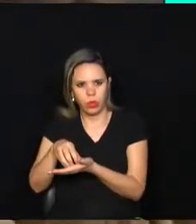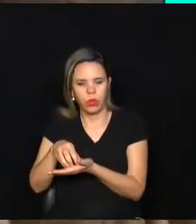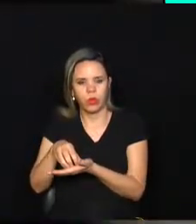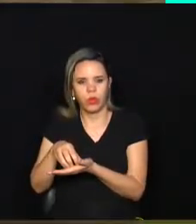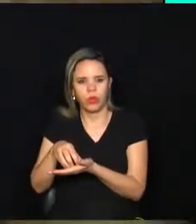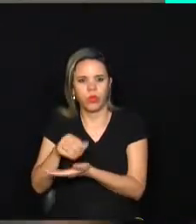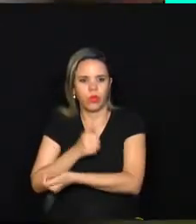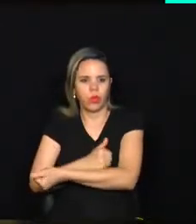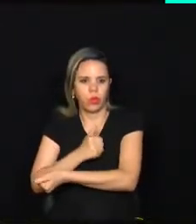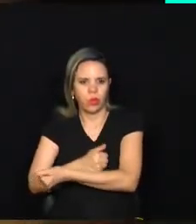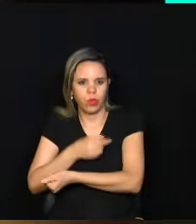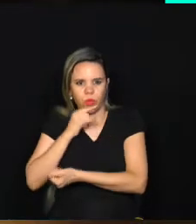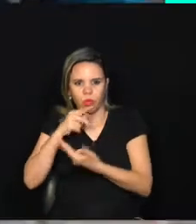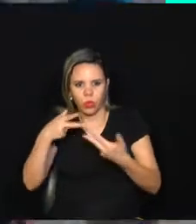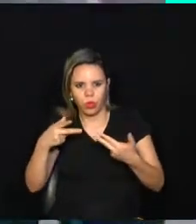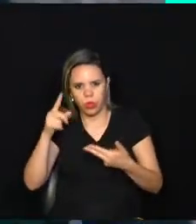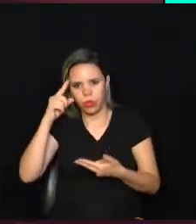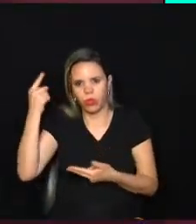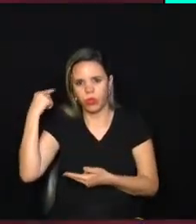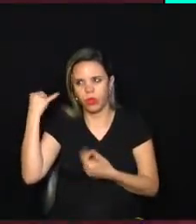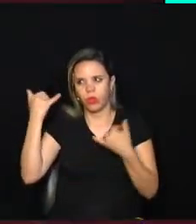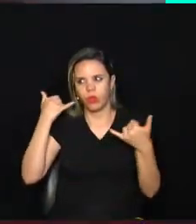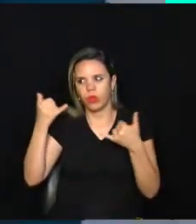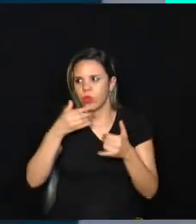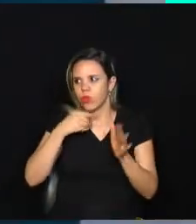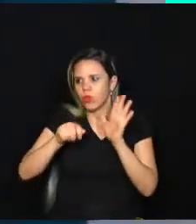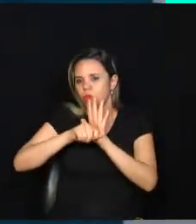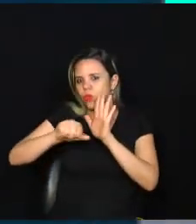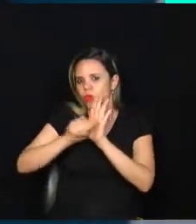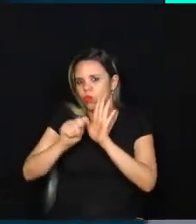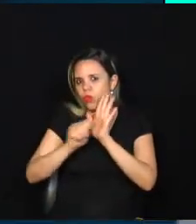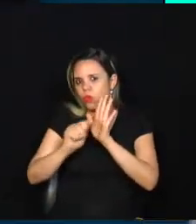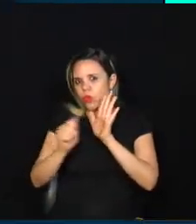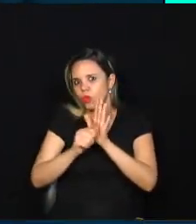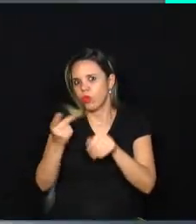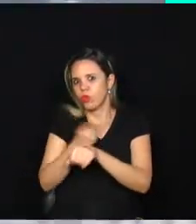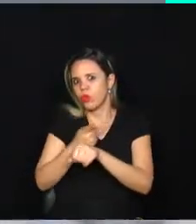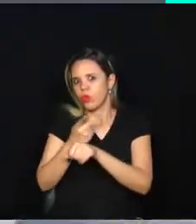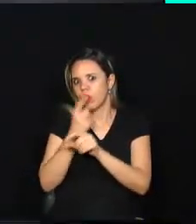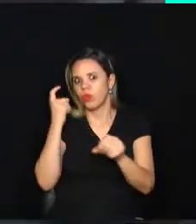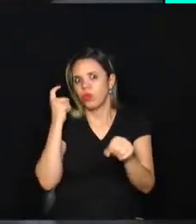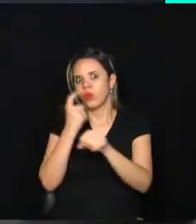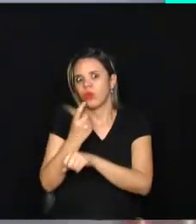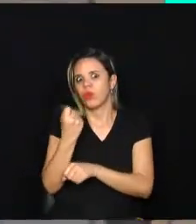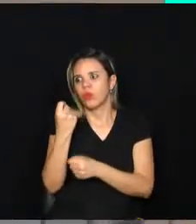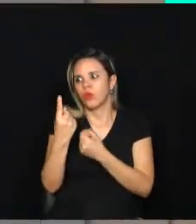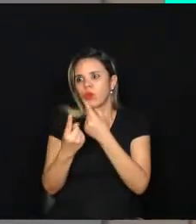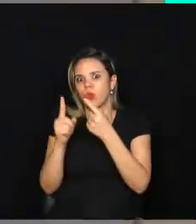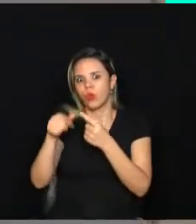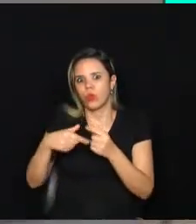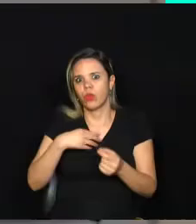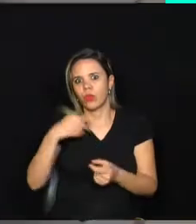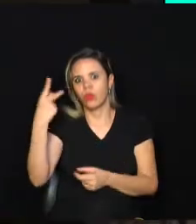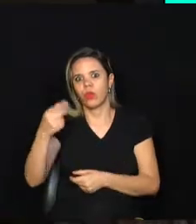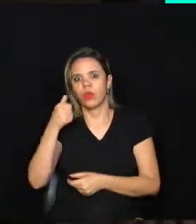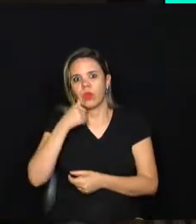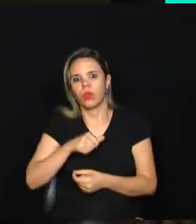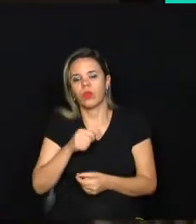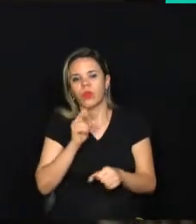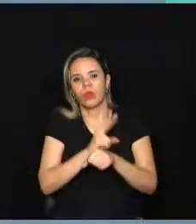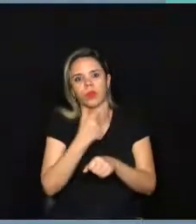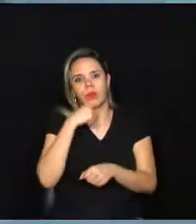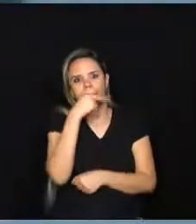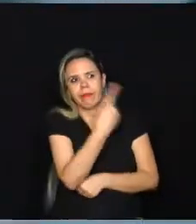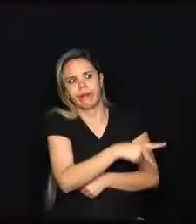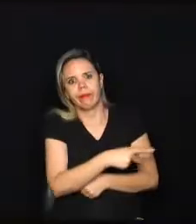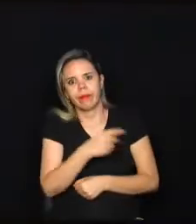antinarcóticos. Um dia, enquanto escuta os traficantes procurados, ela descobre que um deles é filho da mulher que cuida da mãe